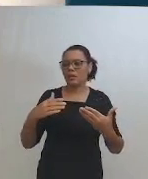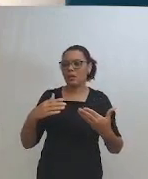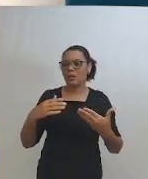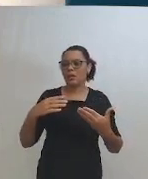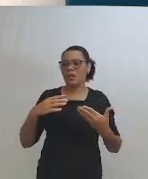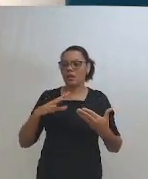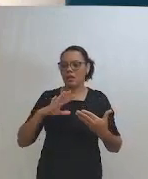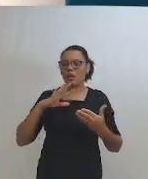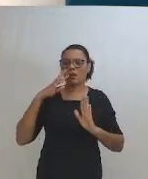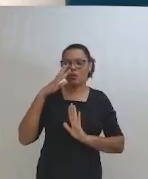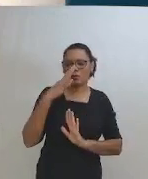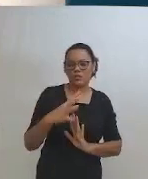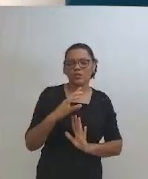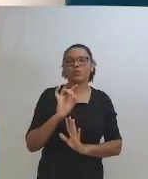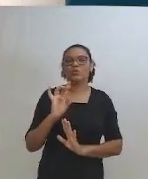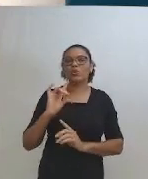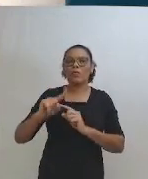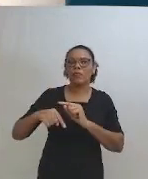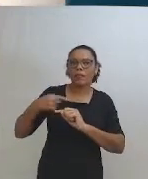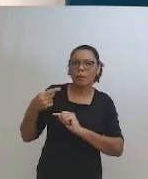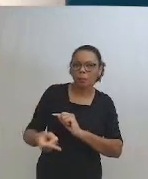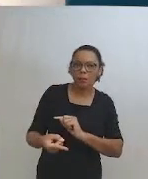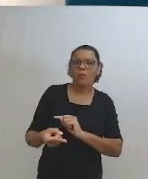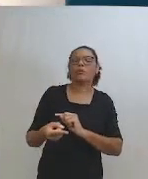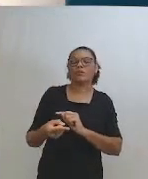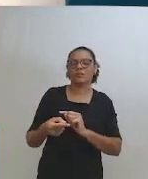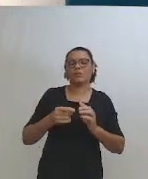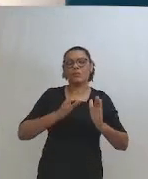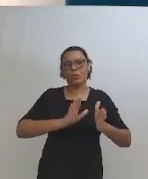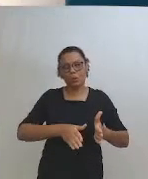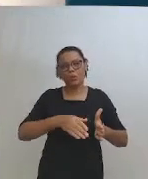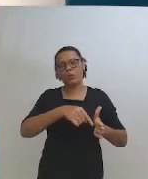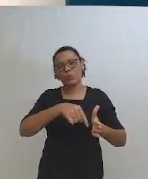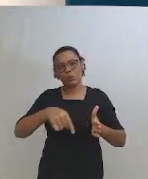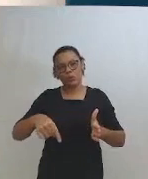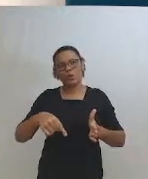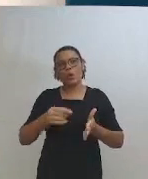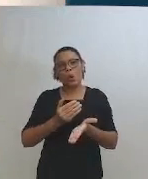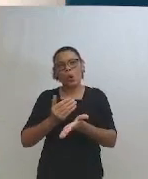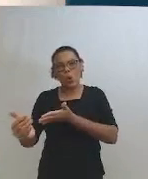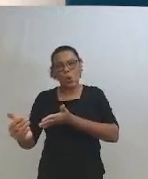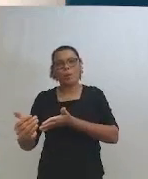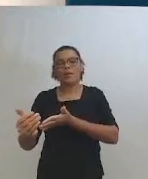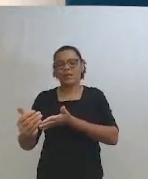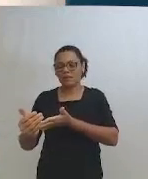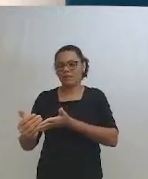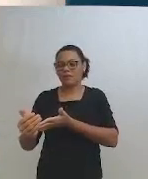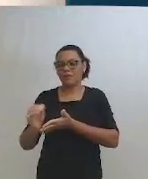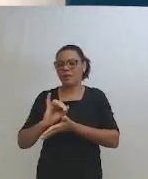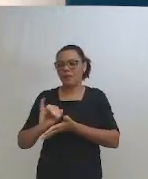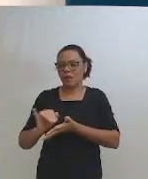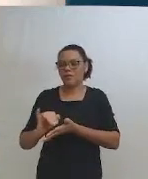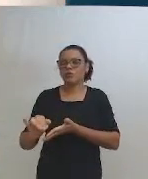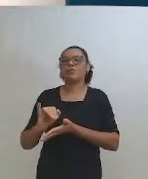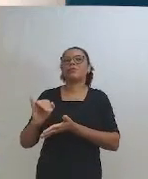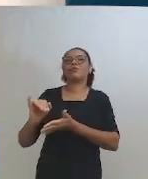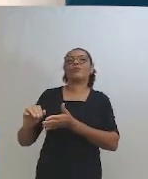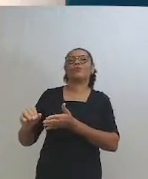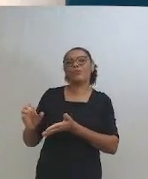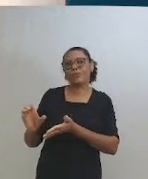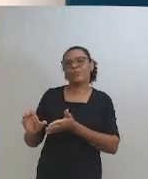Apenas após esta fase é que será possível se iniciar a instrução criminal. Excelências,